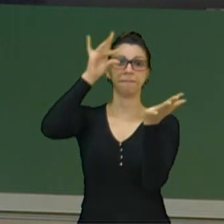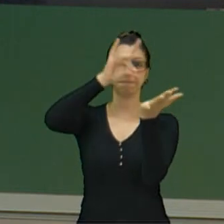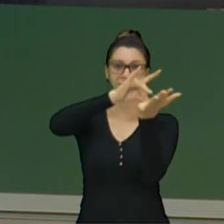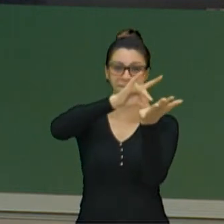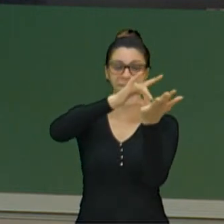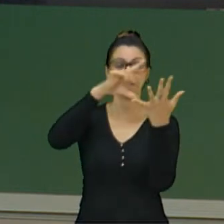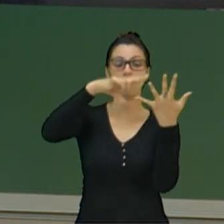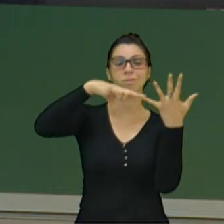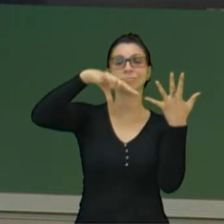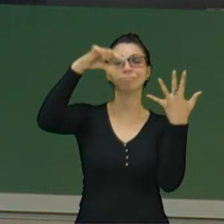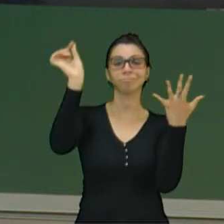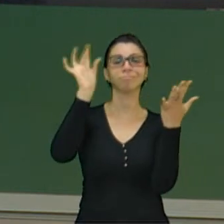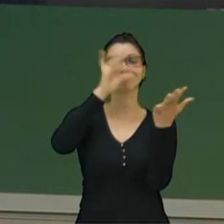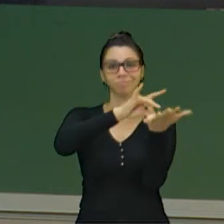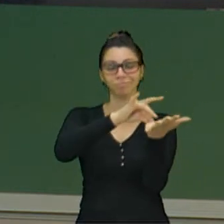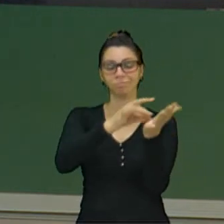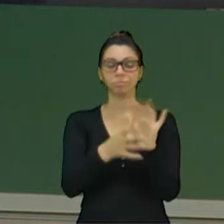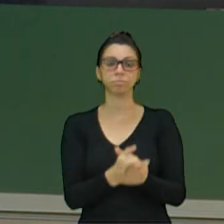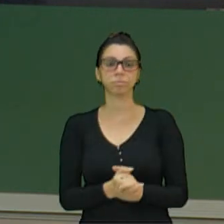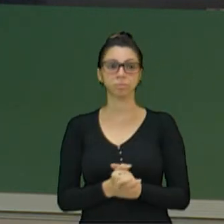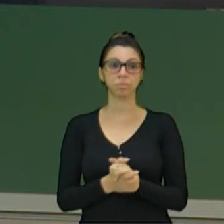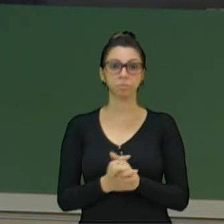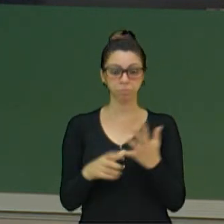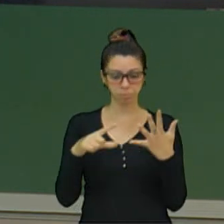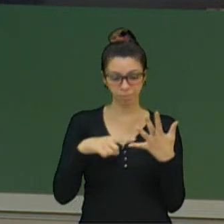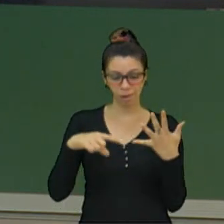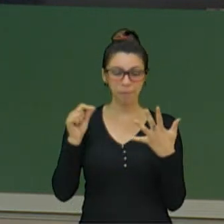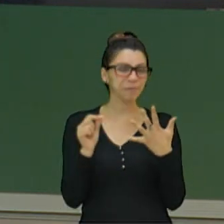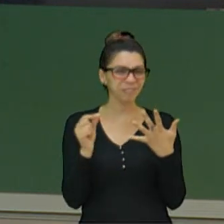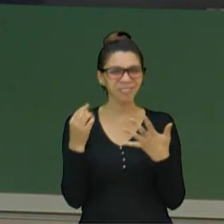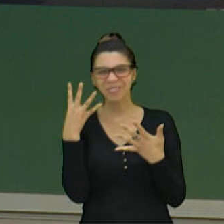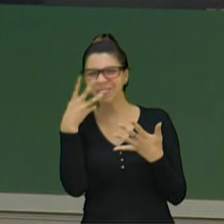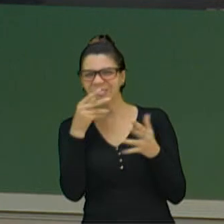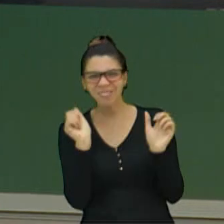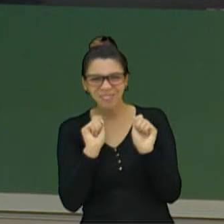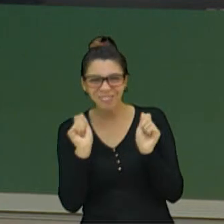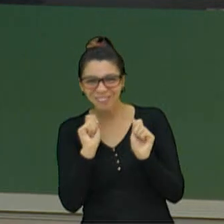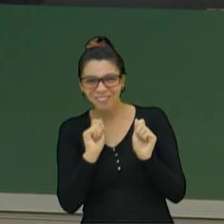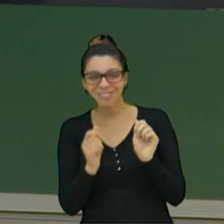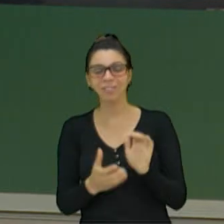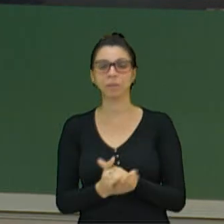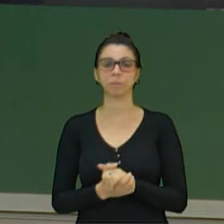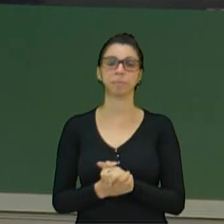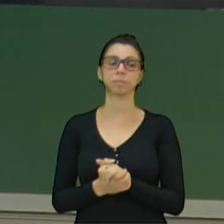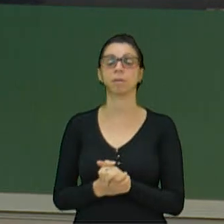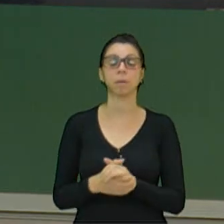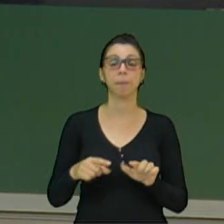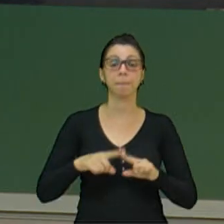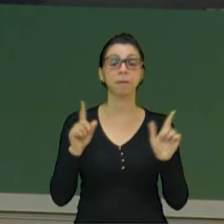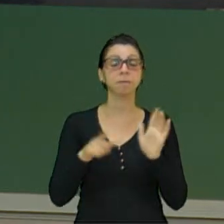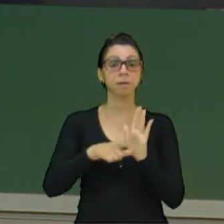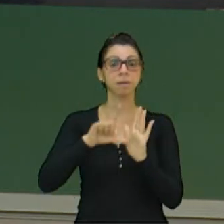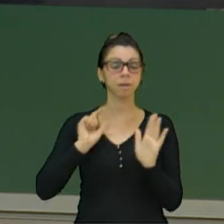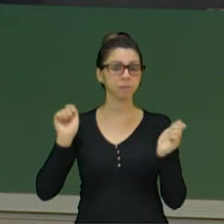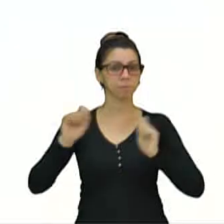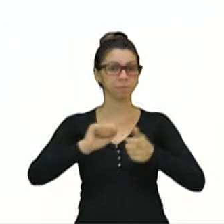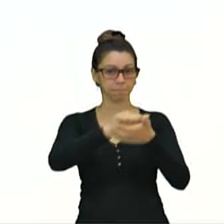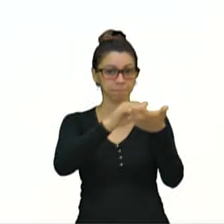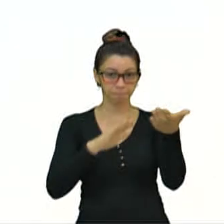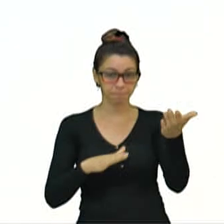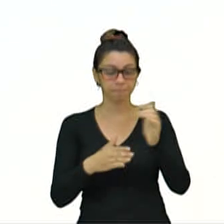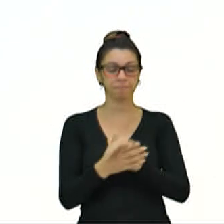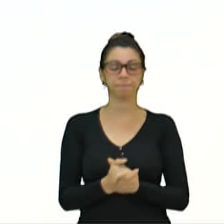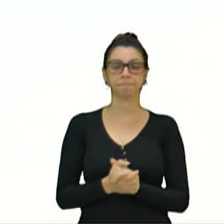têm folhas verdadeiras. E a gente vai ver que são folhas bem bonitinhas. Mas antes disso, vamos fazer uma atividade.